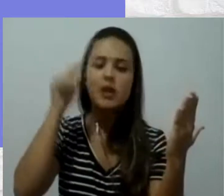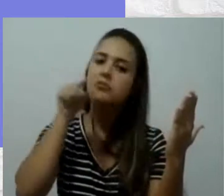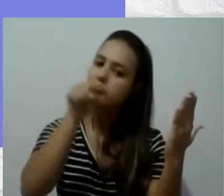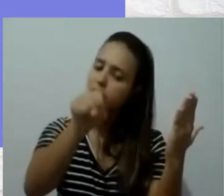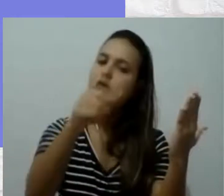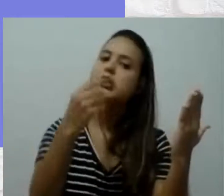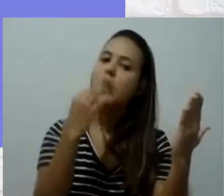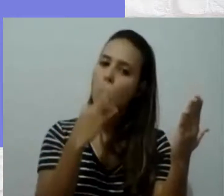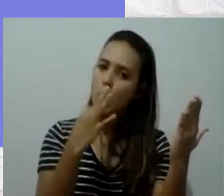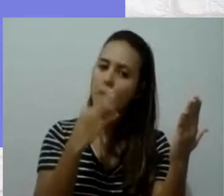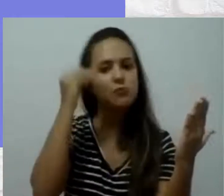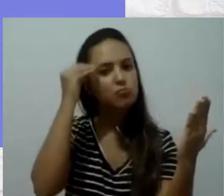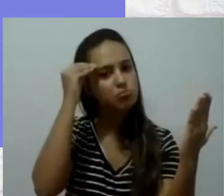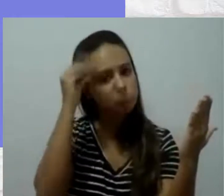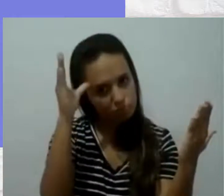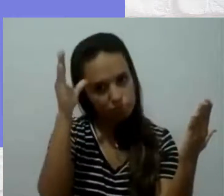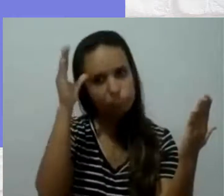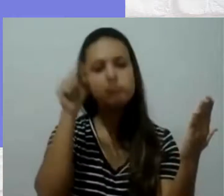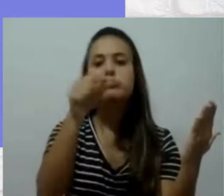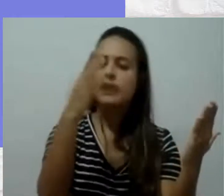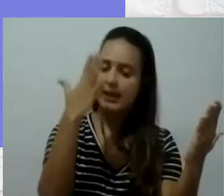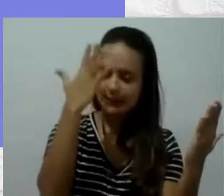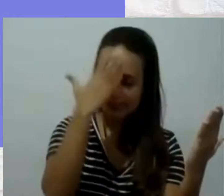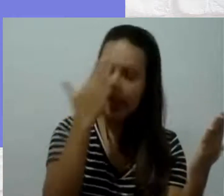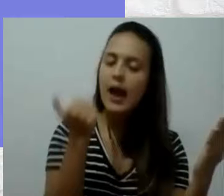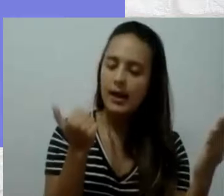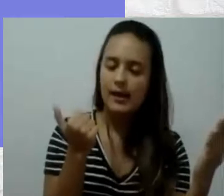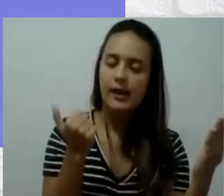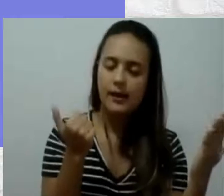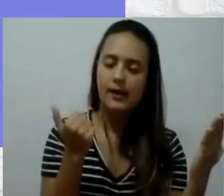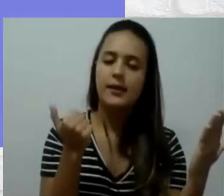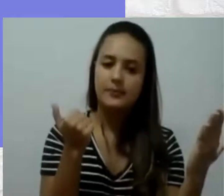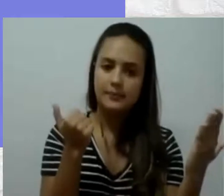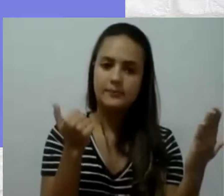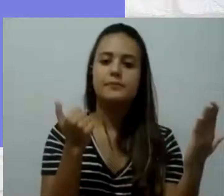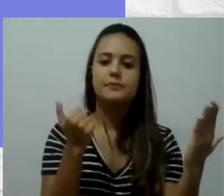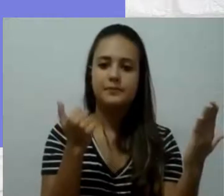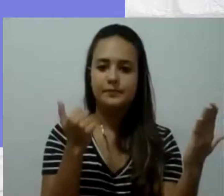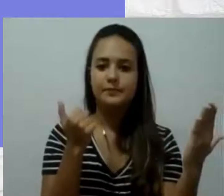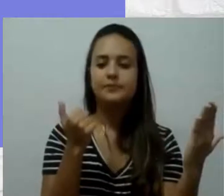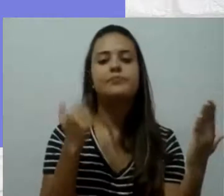você tem aqueles conhecimentos, que você sabe